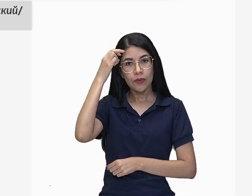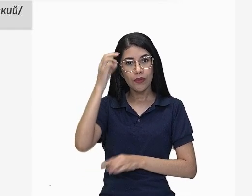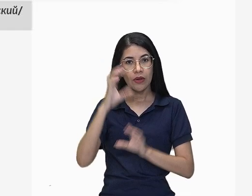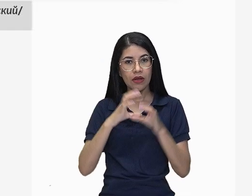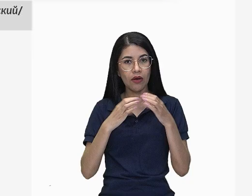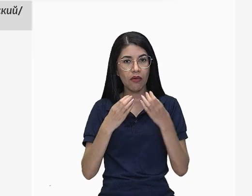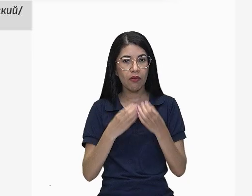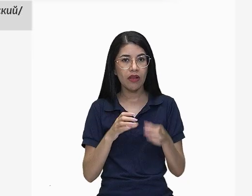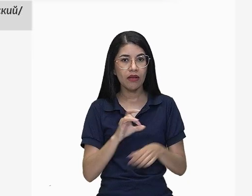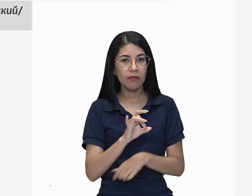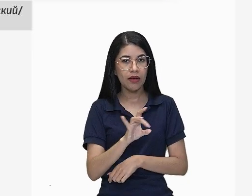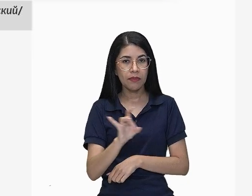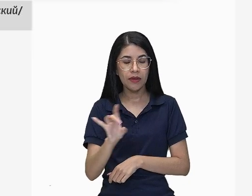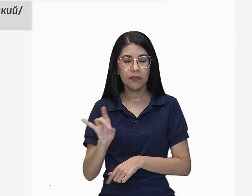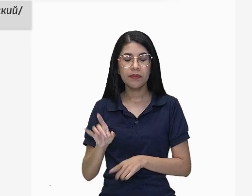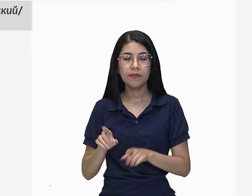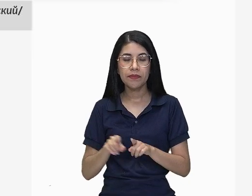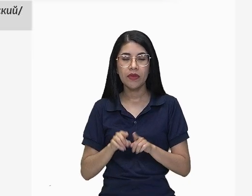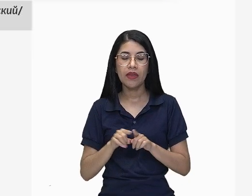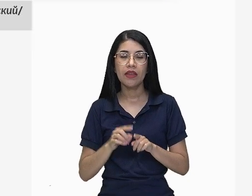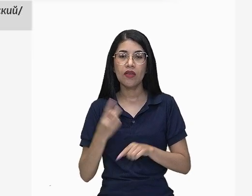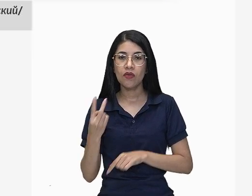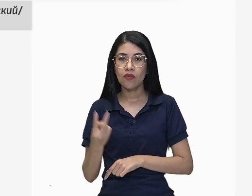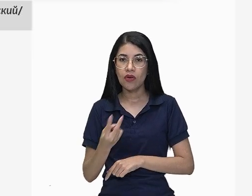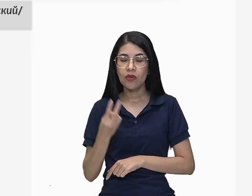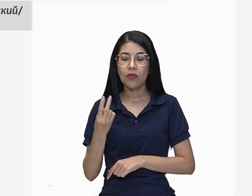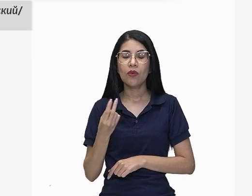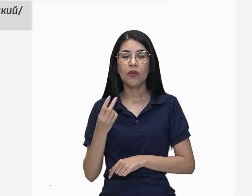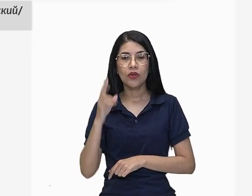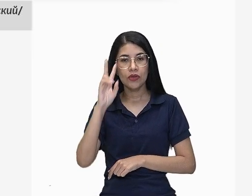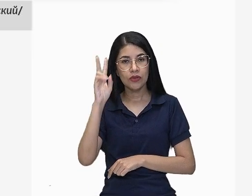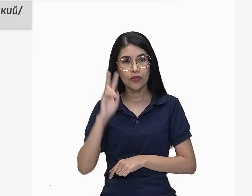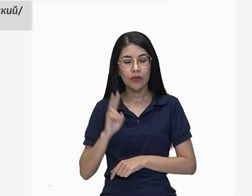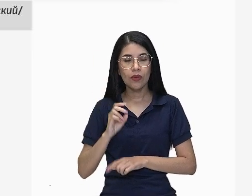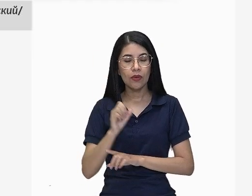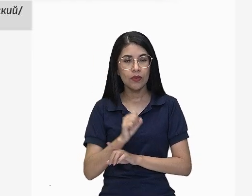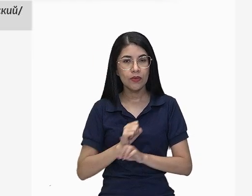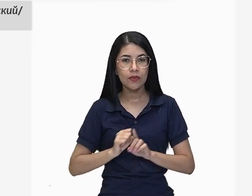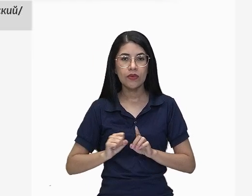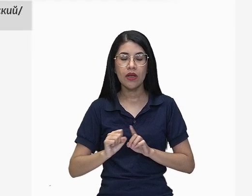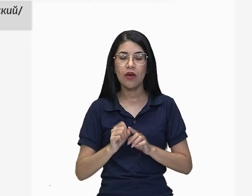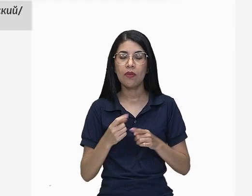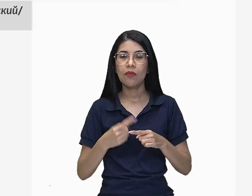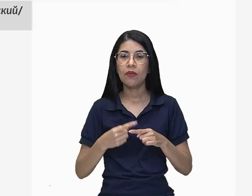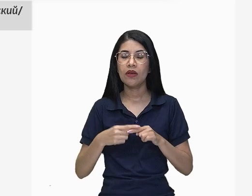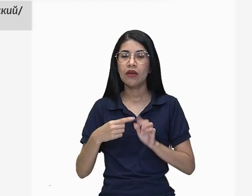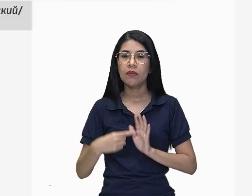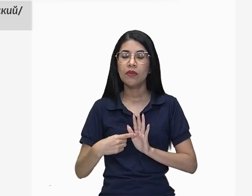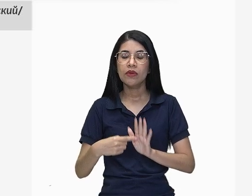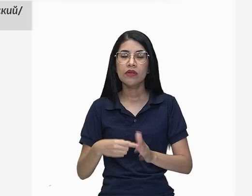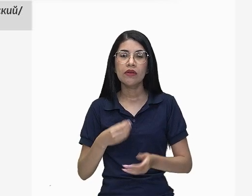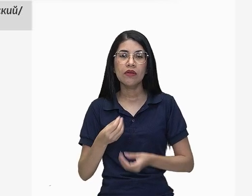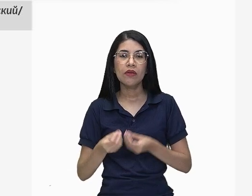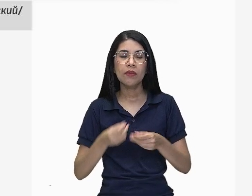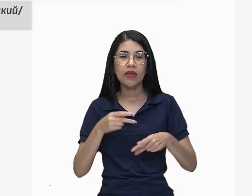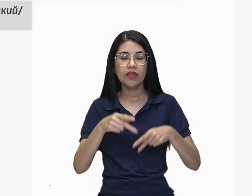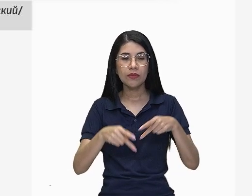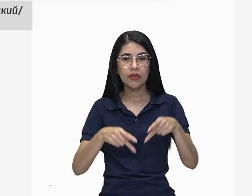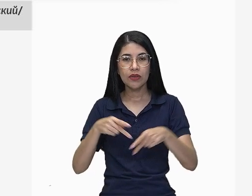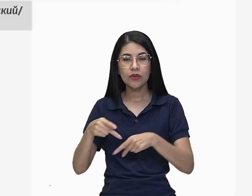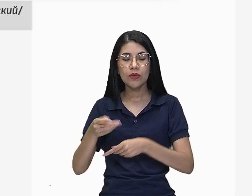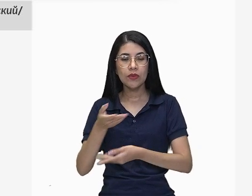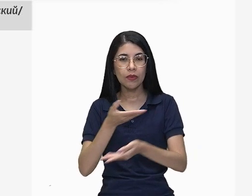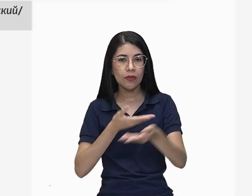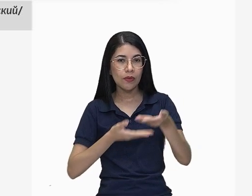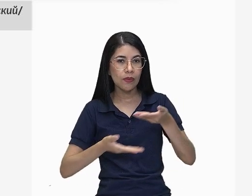comunidades. Ele tem aí esse grande valor histórico e social, pois ele reflete o modo como as pessoas interagem com o